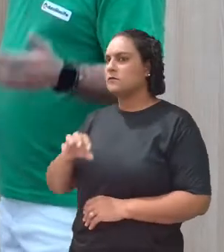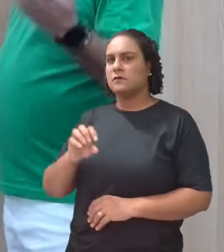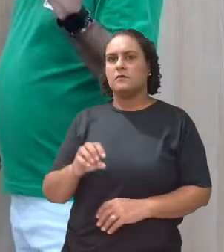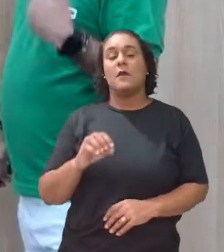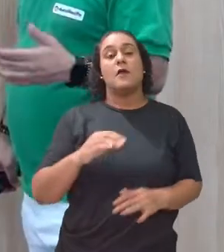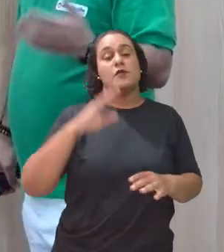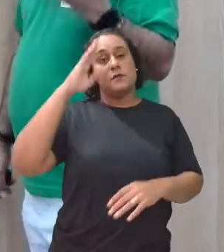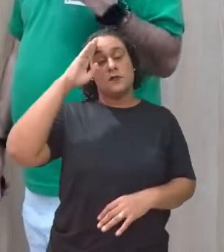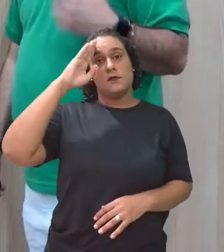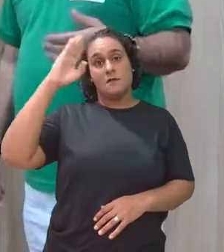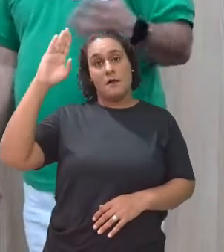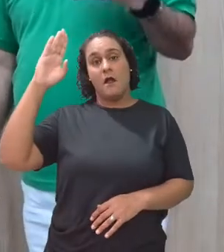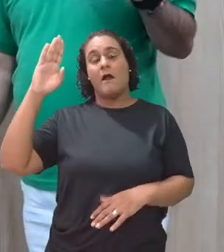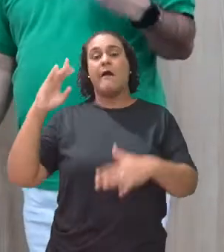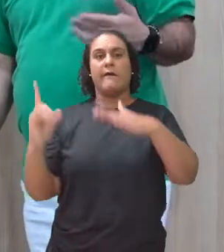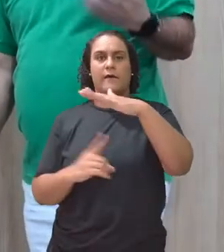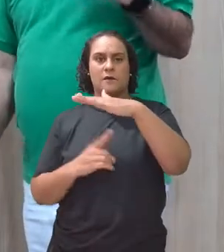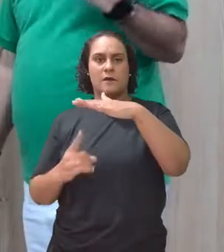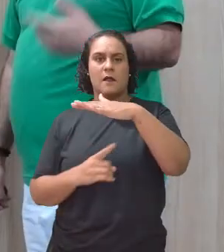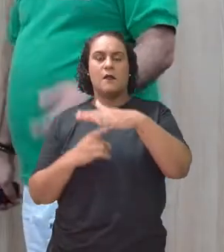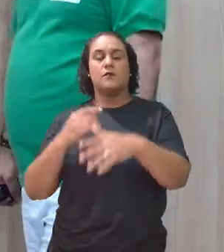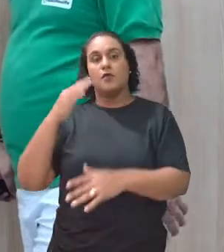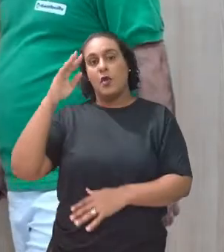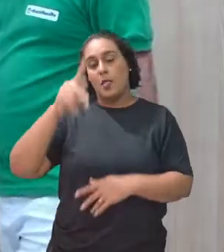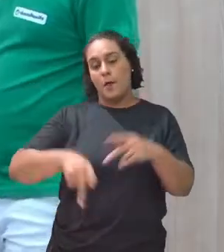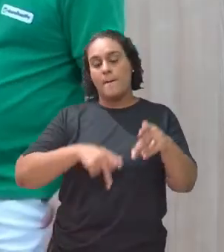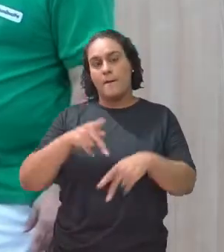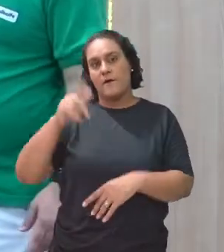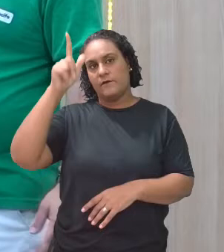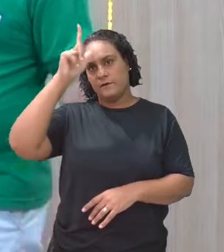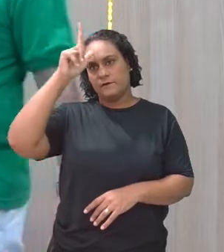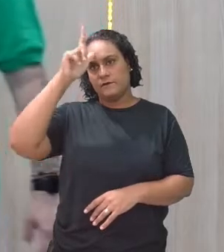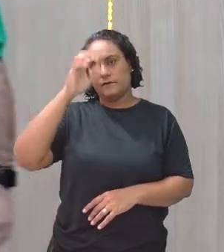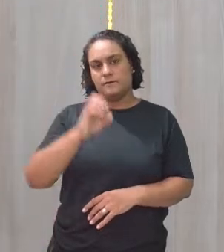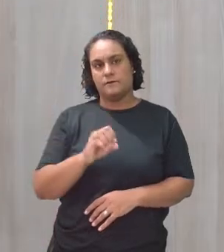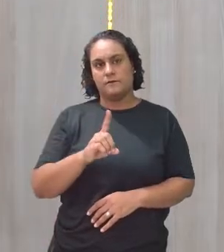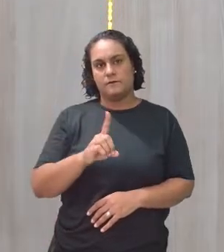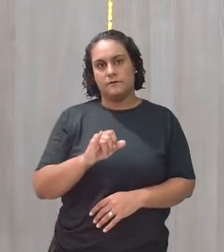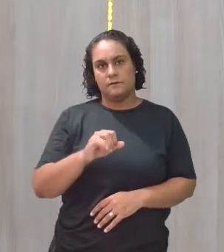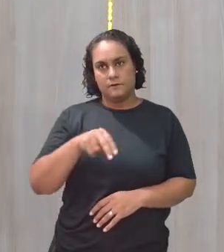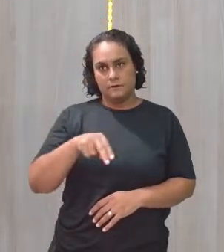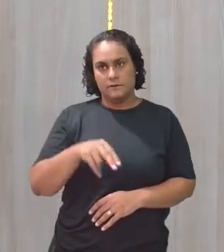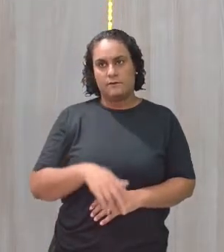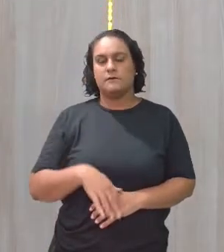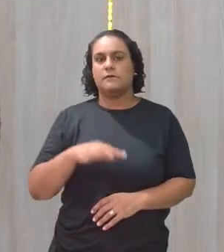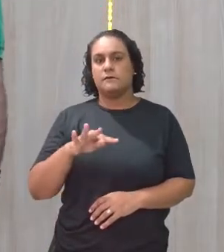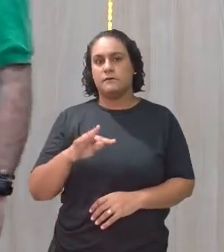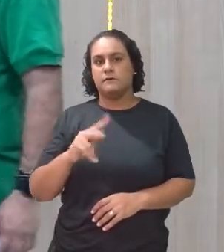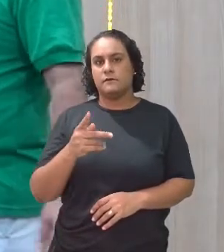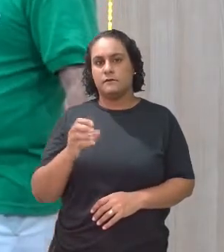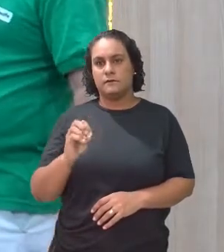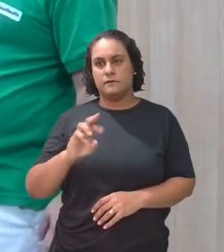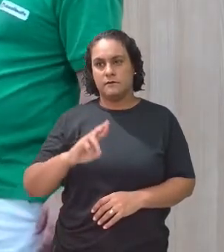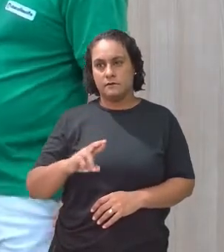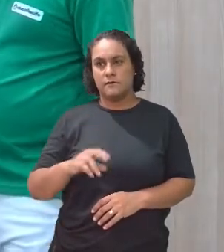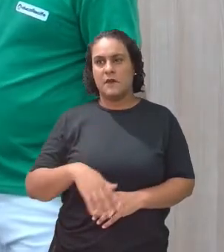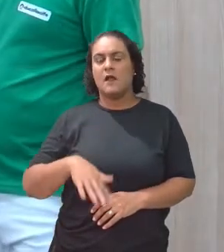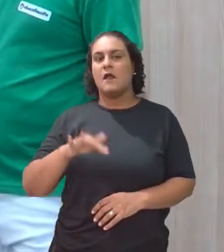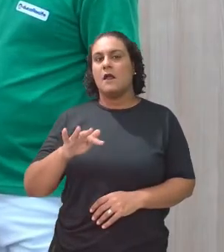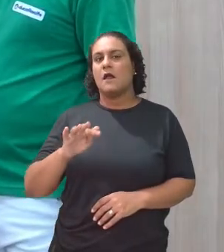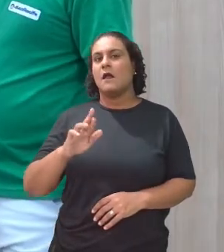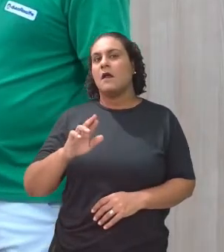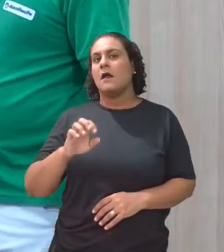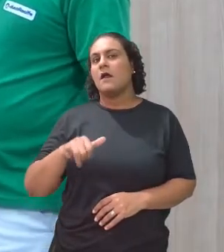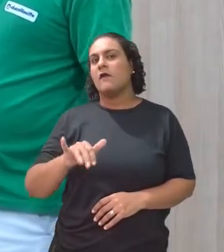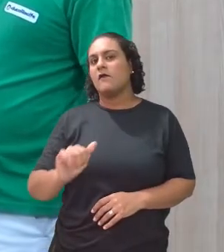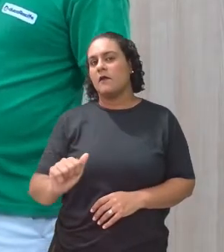as principais divindades desses povos germânicos, eram Odin, Thor e Freya,